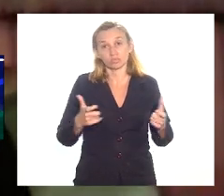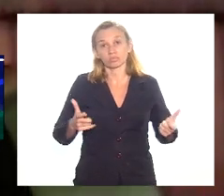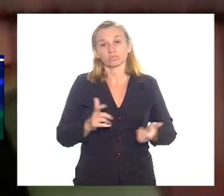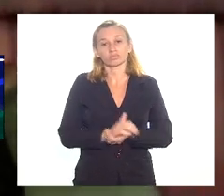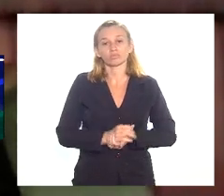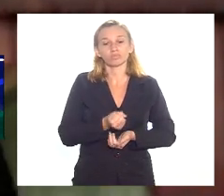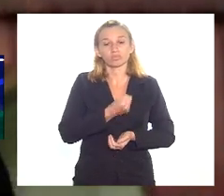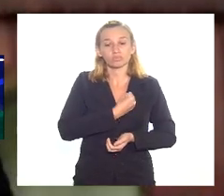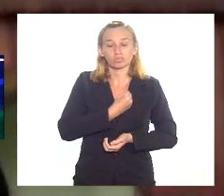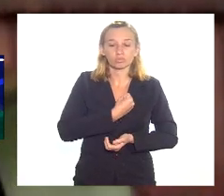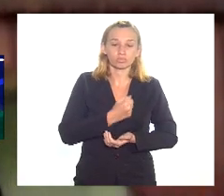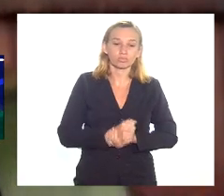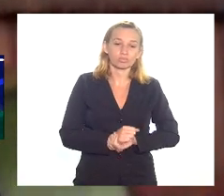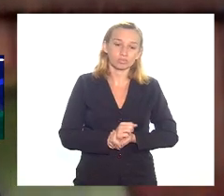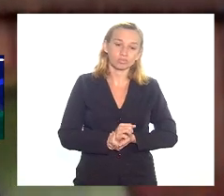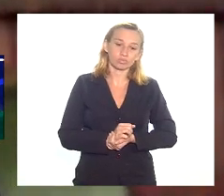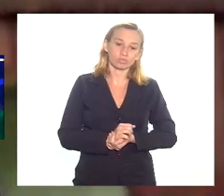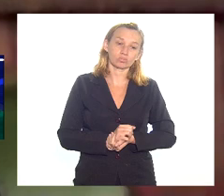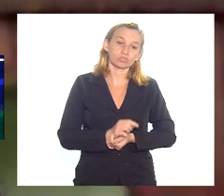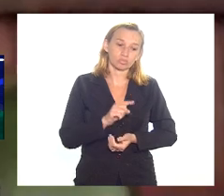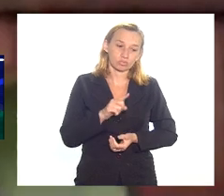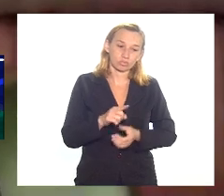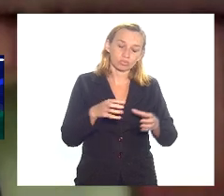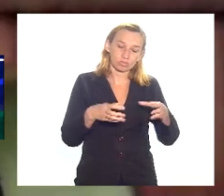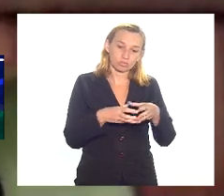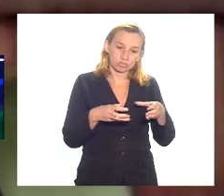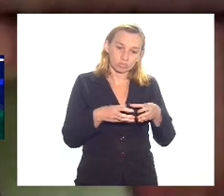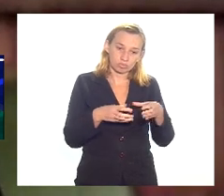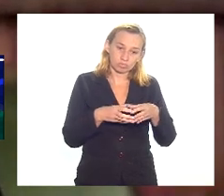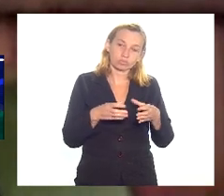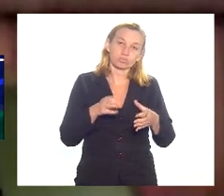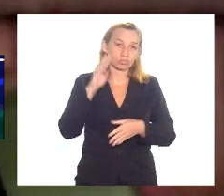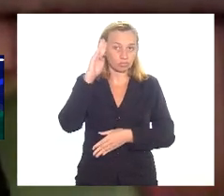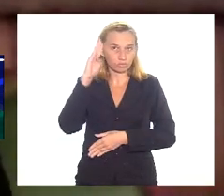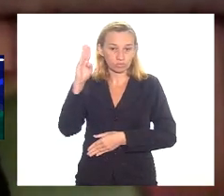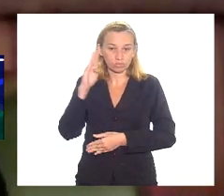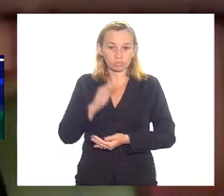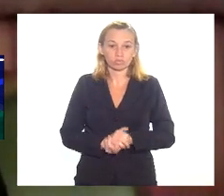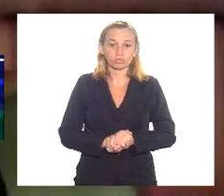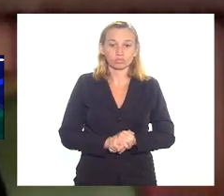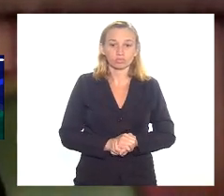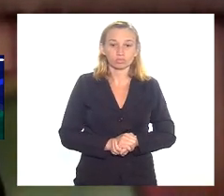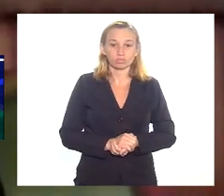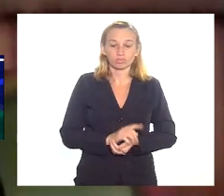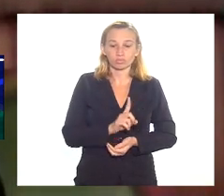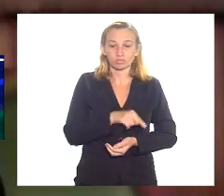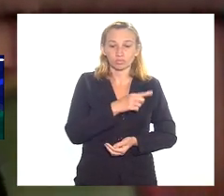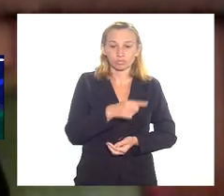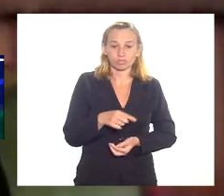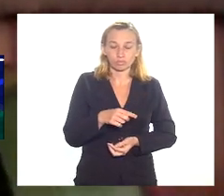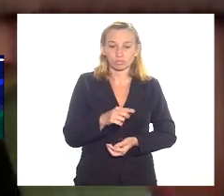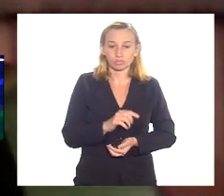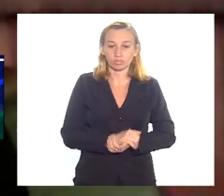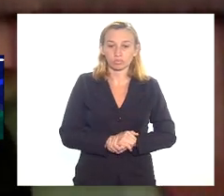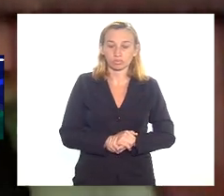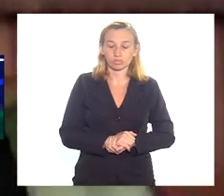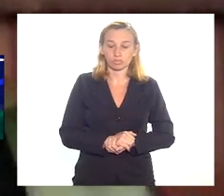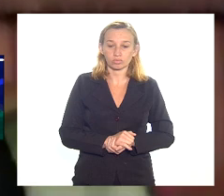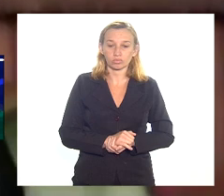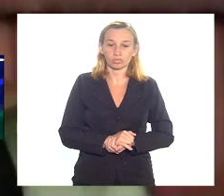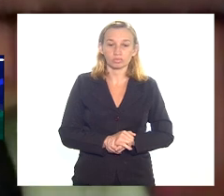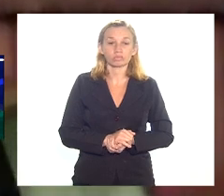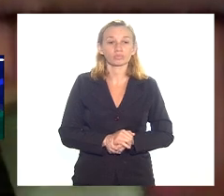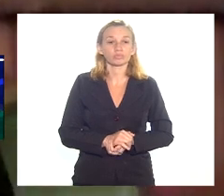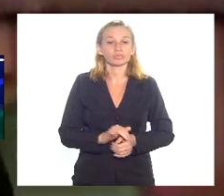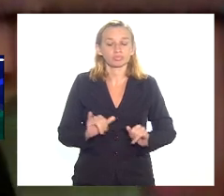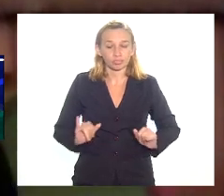de dados sobre essa categoria e principalmente sobre as violações sofridas, para que haja, de